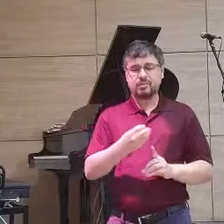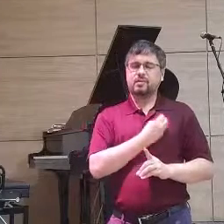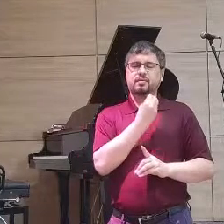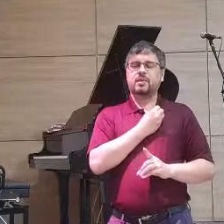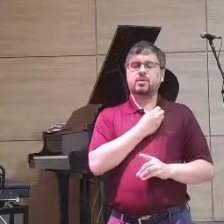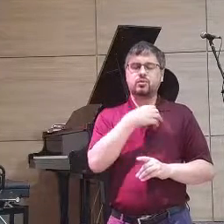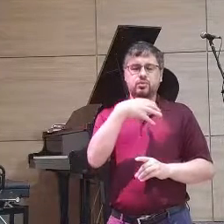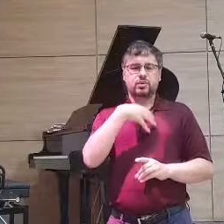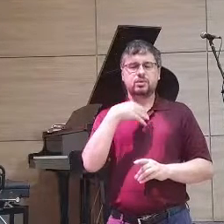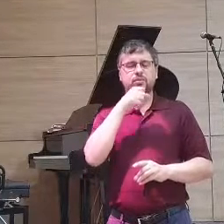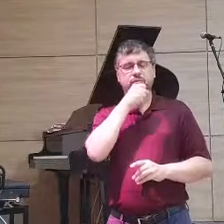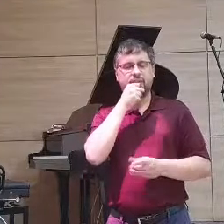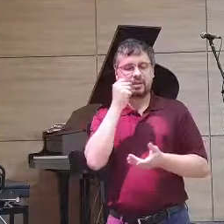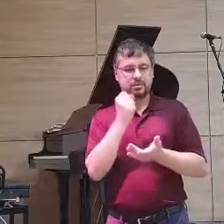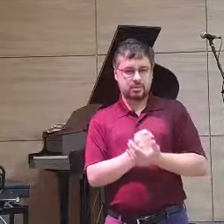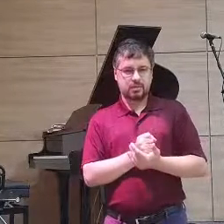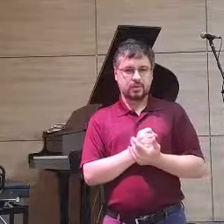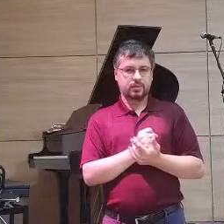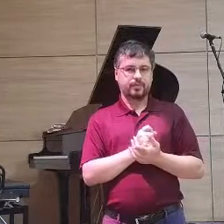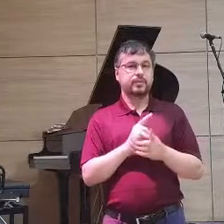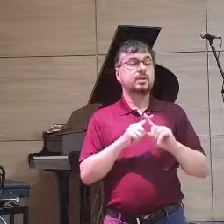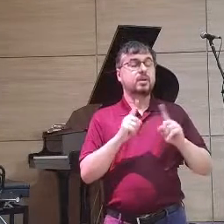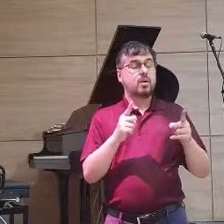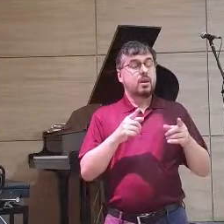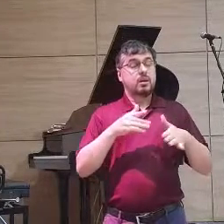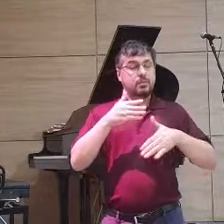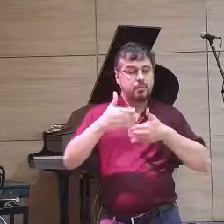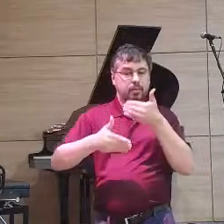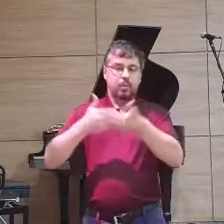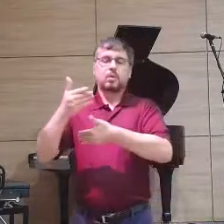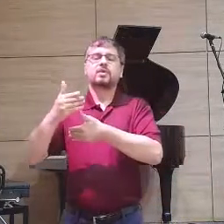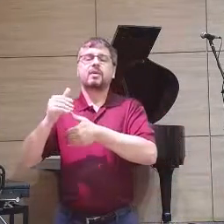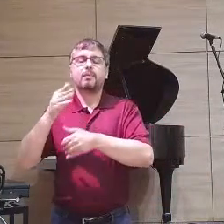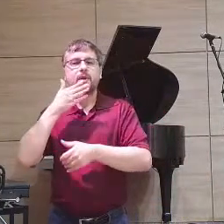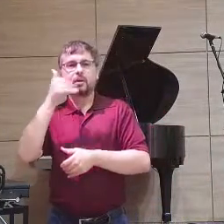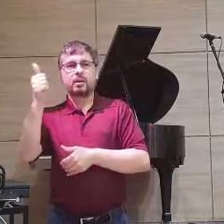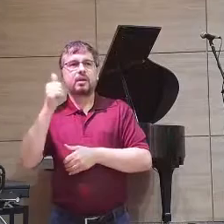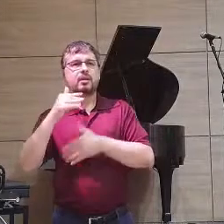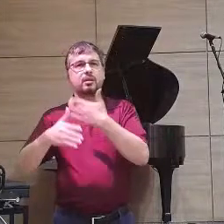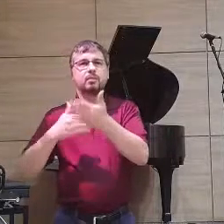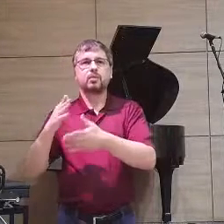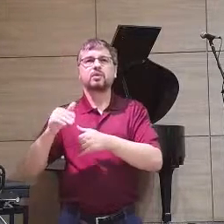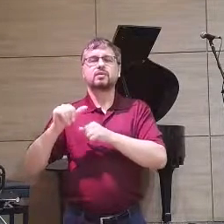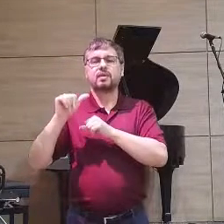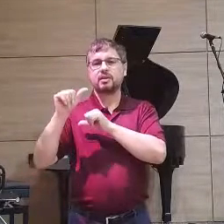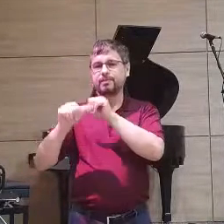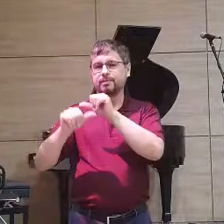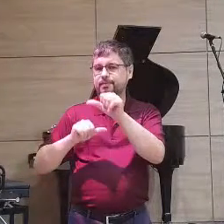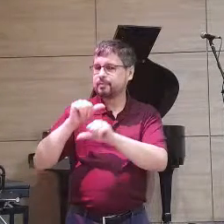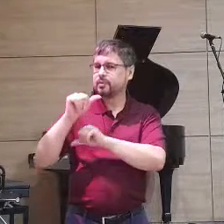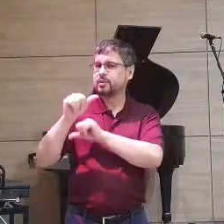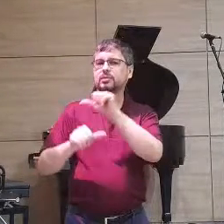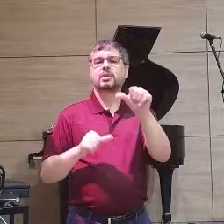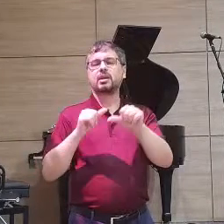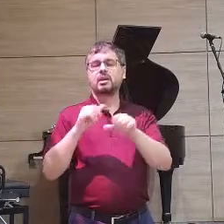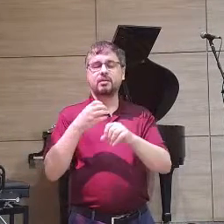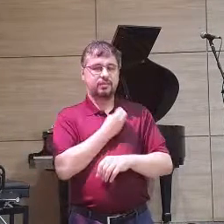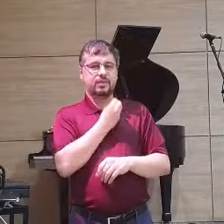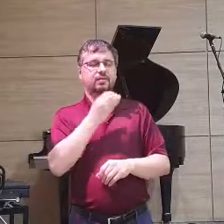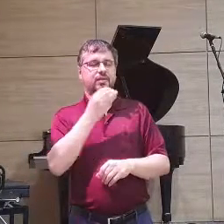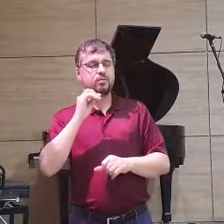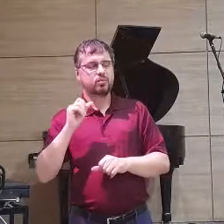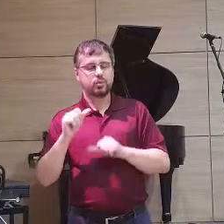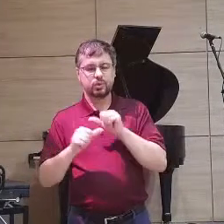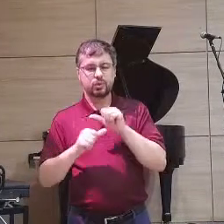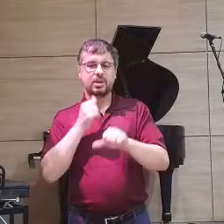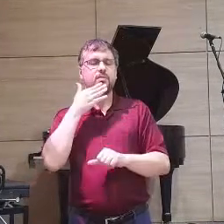todas irão se alterar a vida vai mudar e aí eu gosto muito dessa primeira palavrinha do versículo